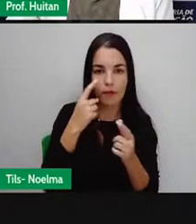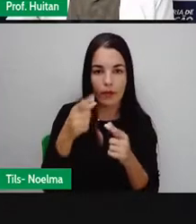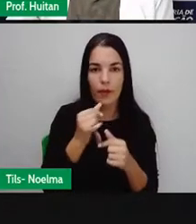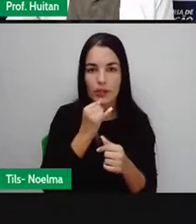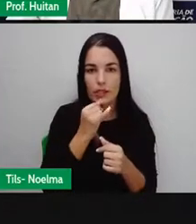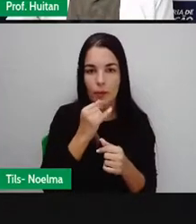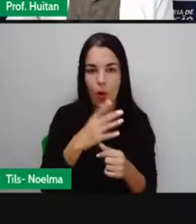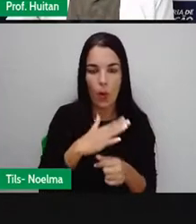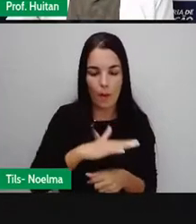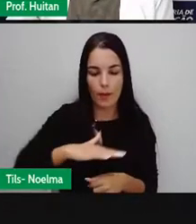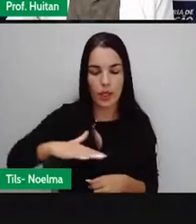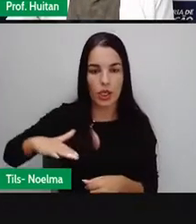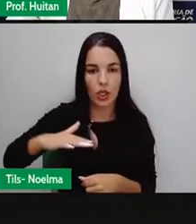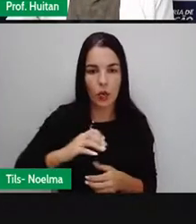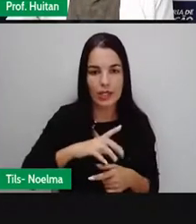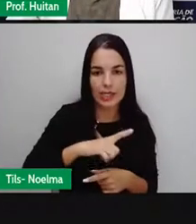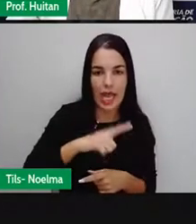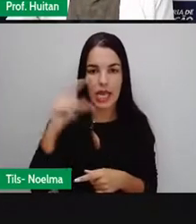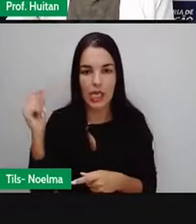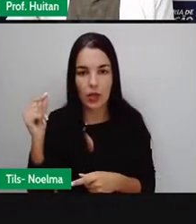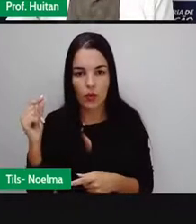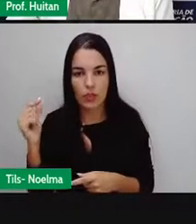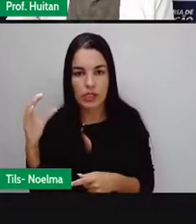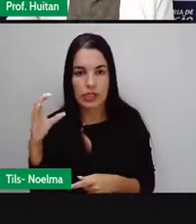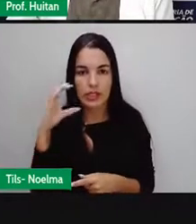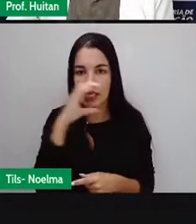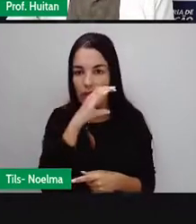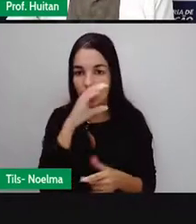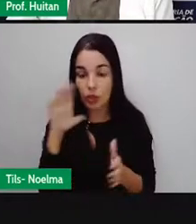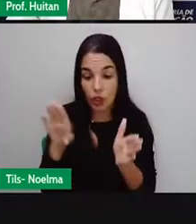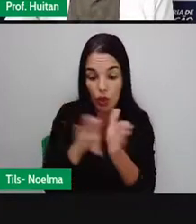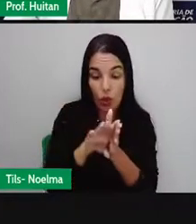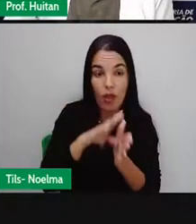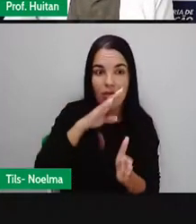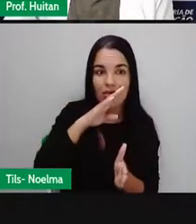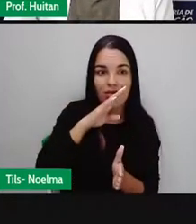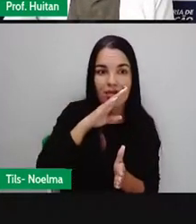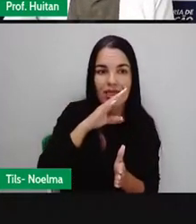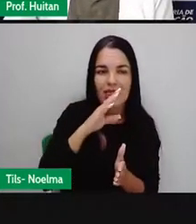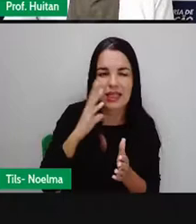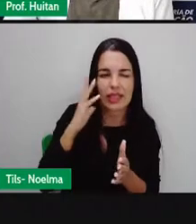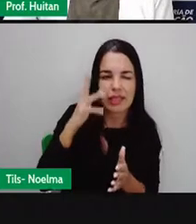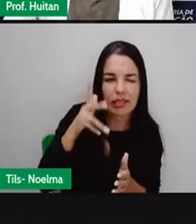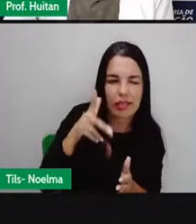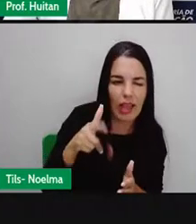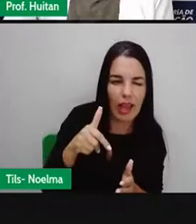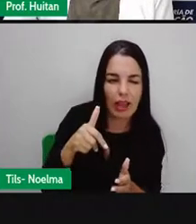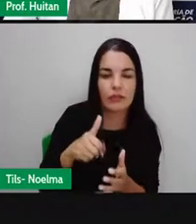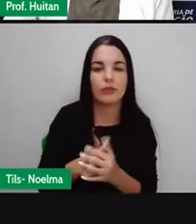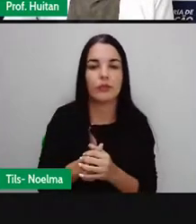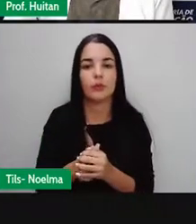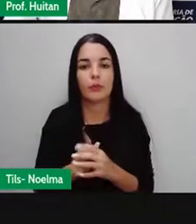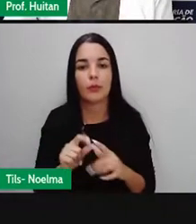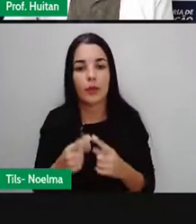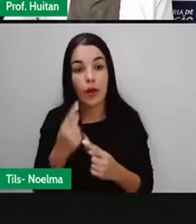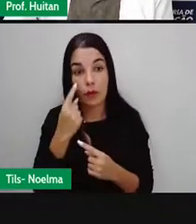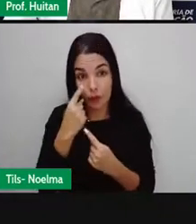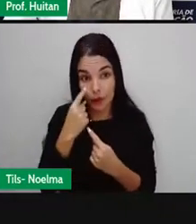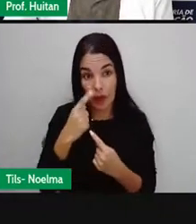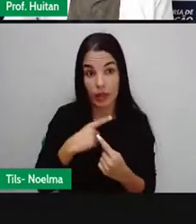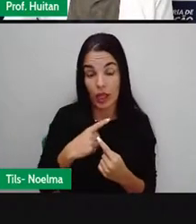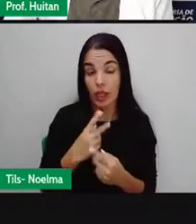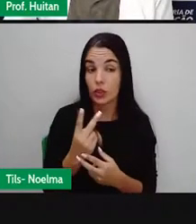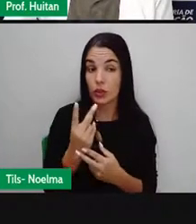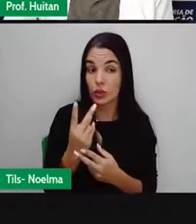Então, o período é a frase constituída, né, por uma ou mais orações. E o que é que caracteriza a